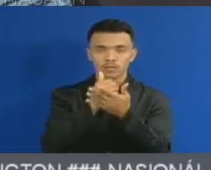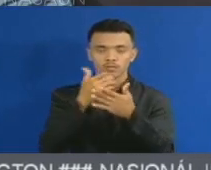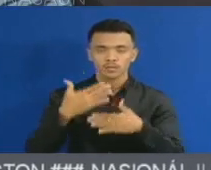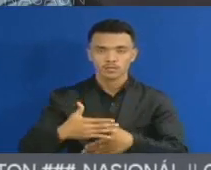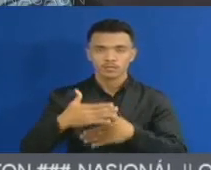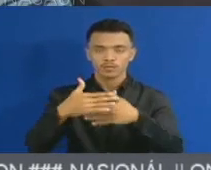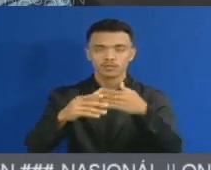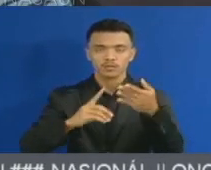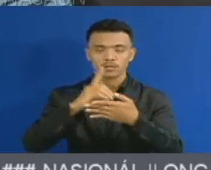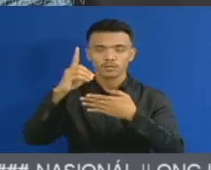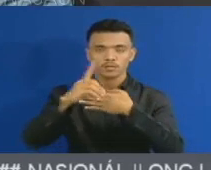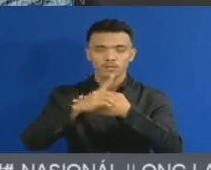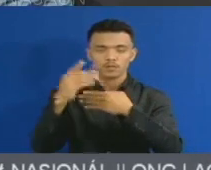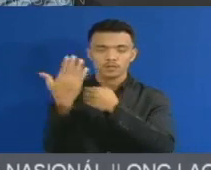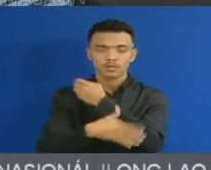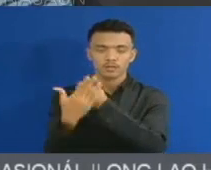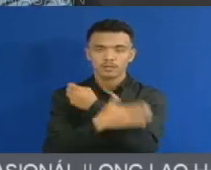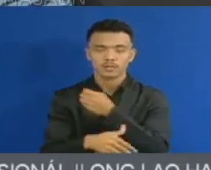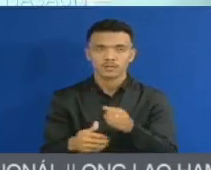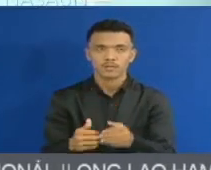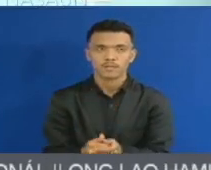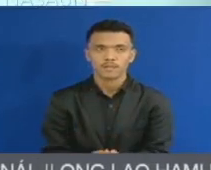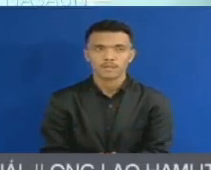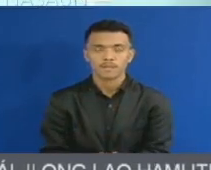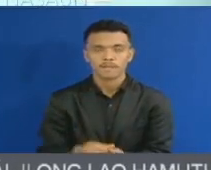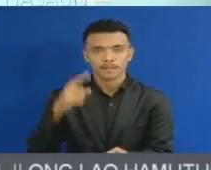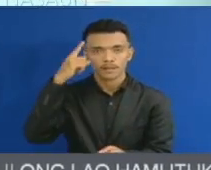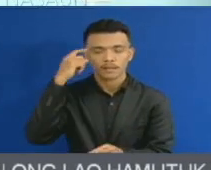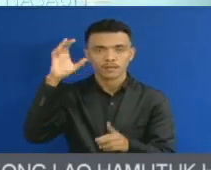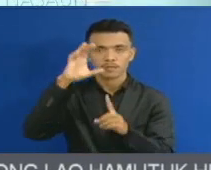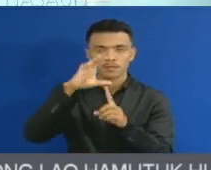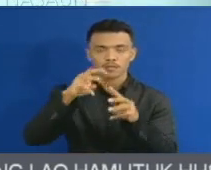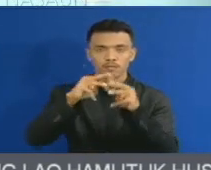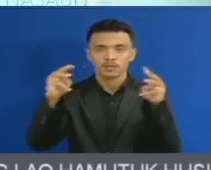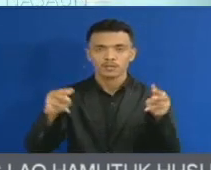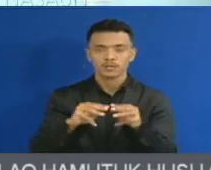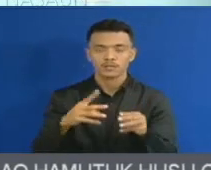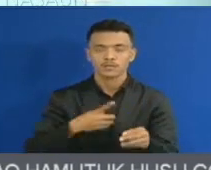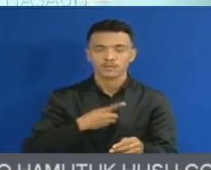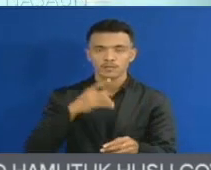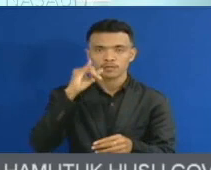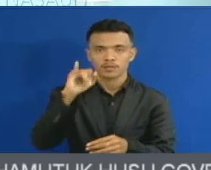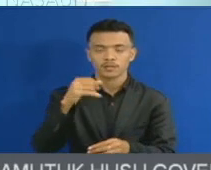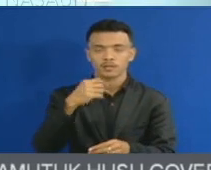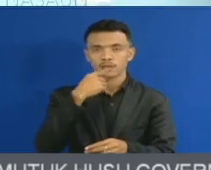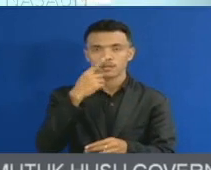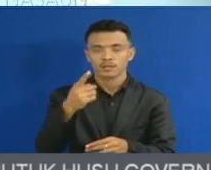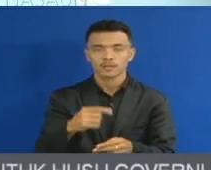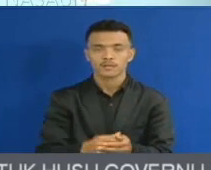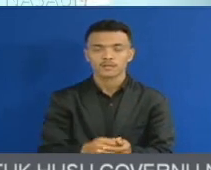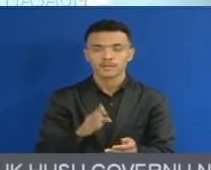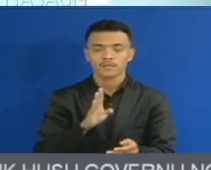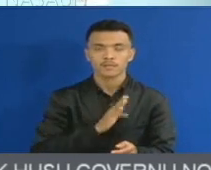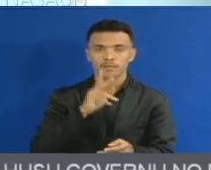na ação. Suku Bebonuk, estamos comando Município Dili, considera que ataque. Bebonuk nemo